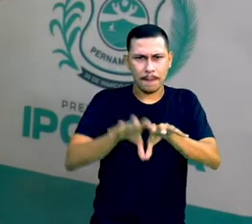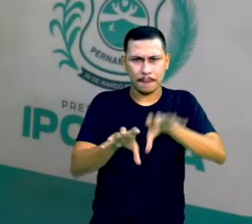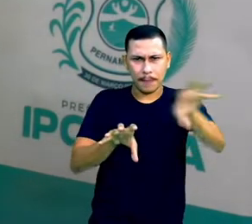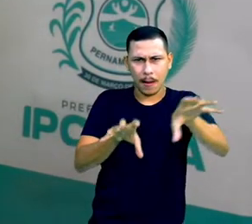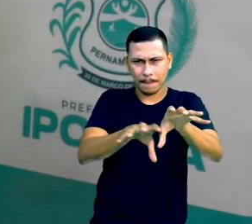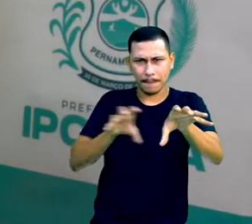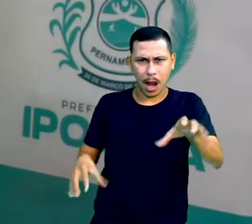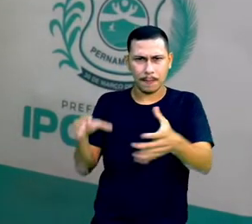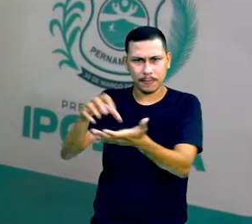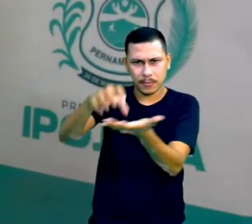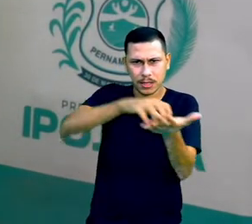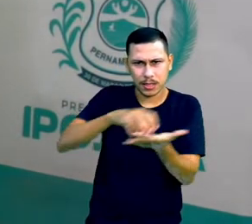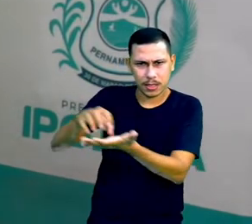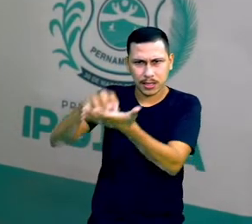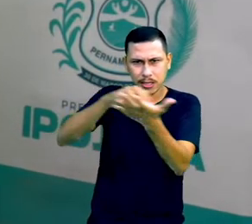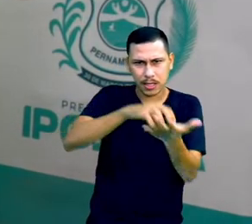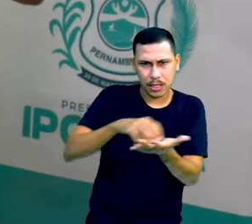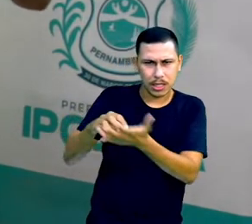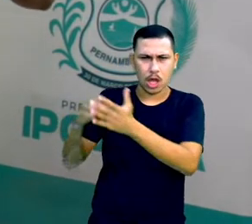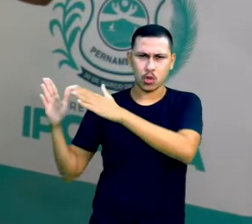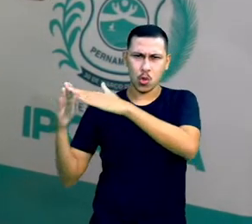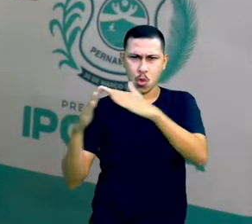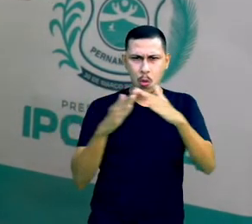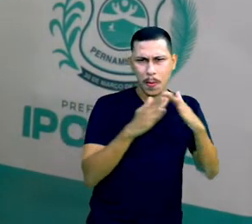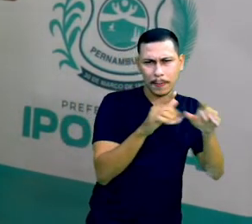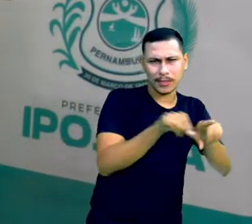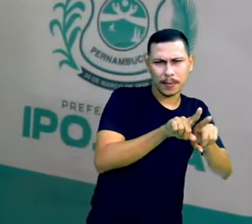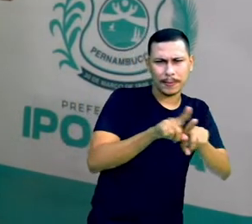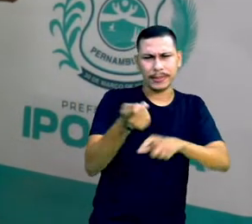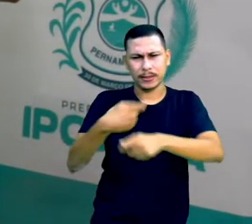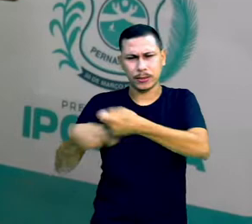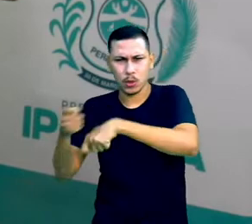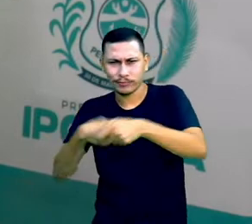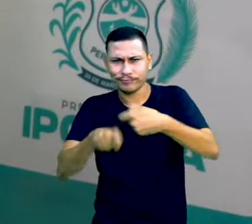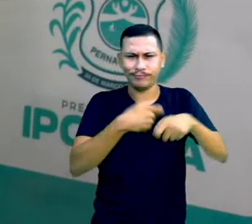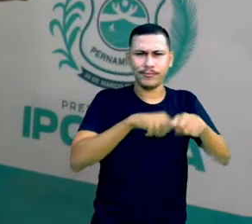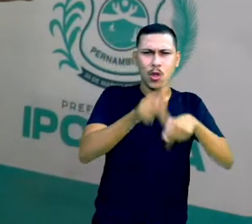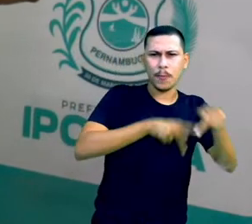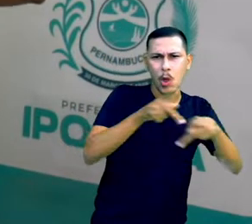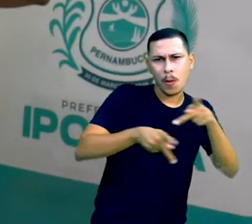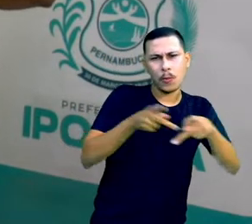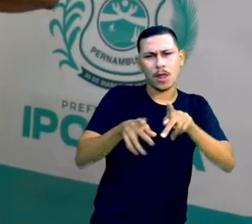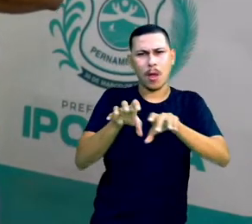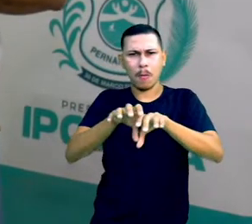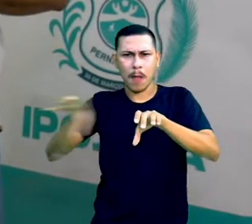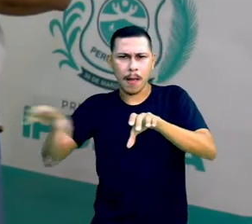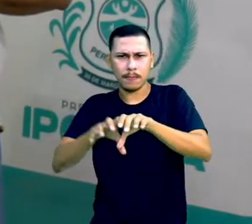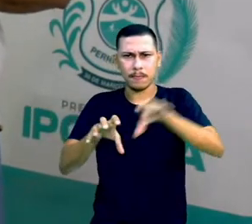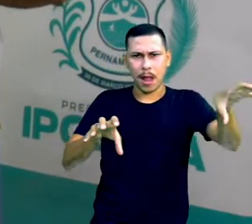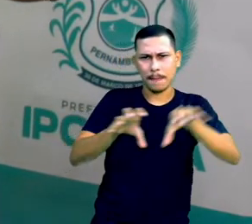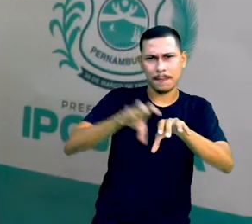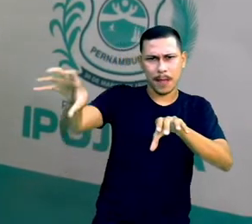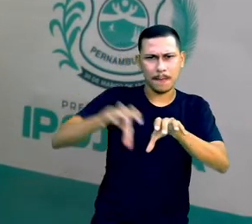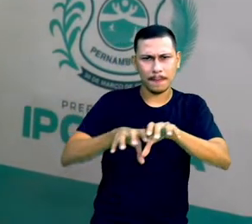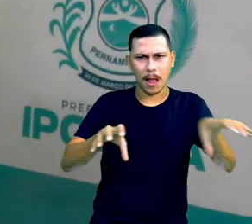centros urbanos, por conta da economia, essa população ela se distribui de forma